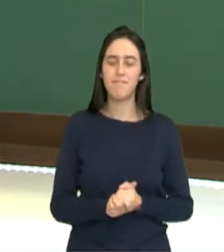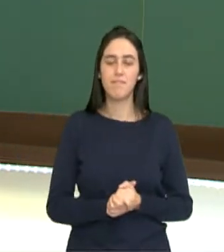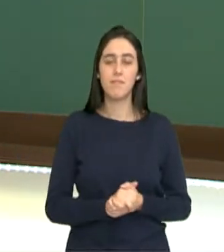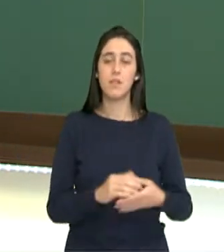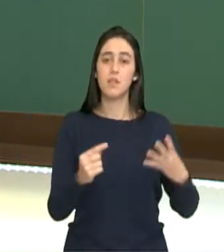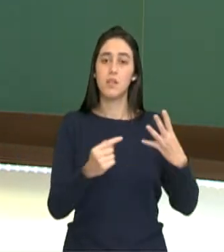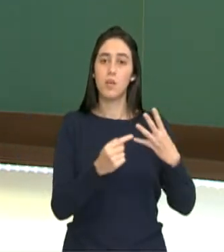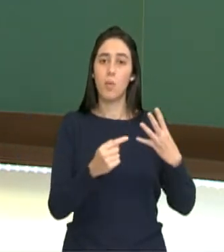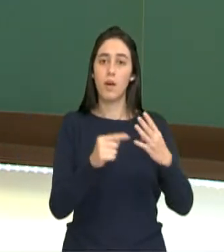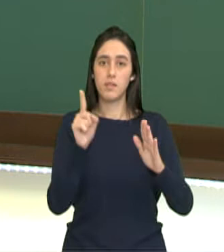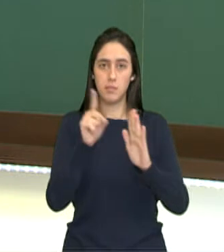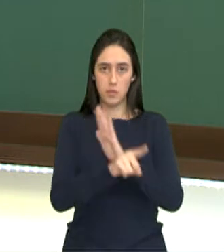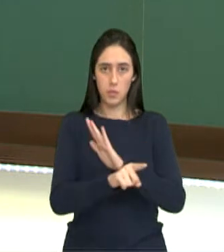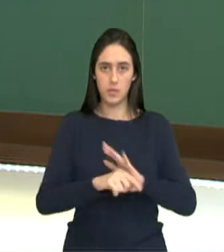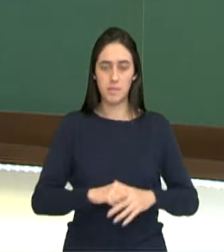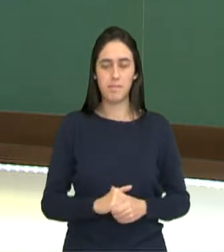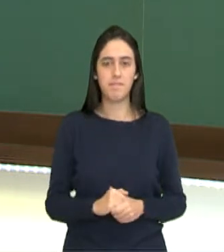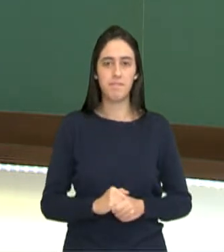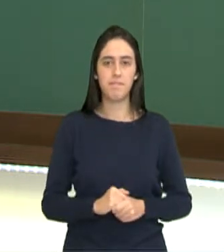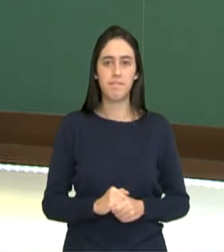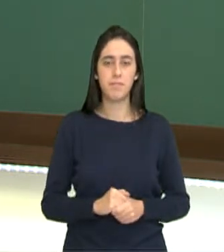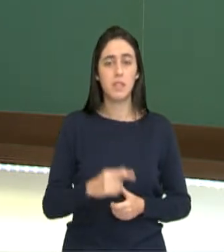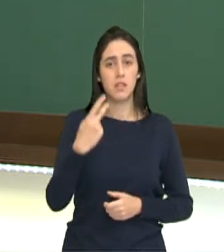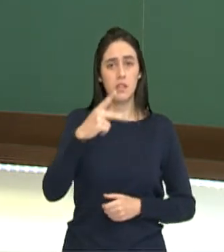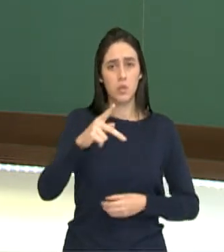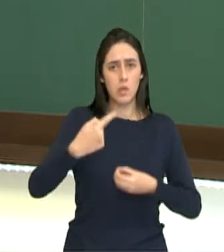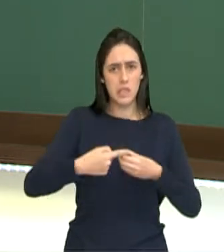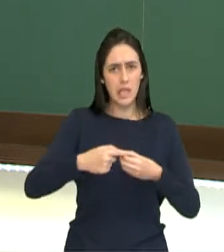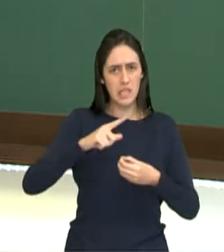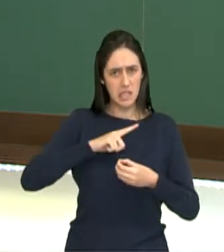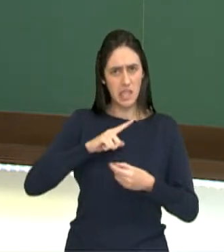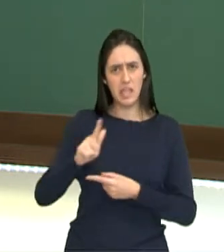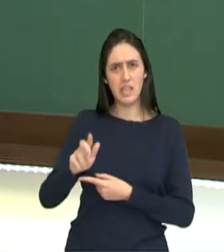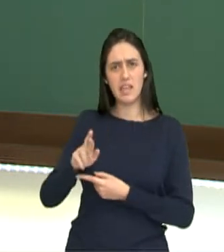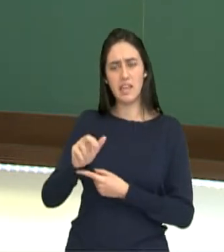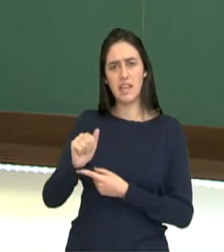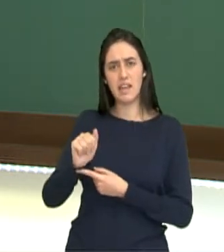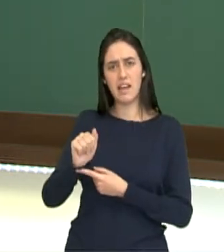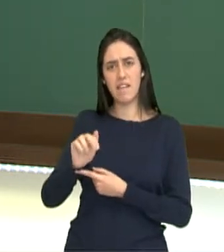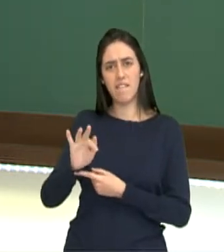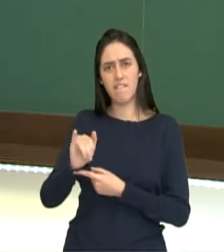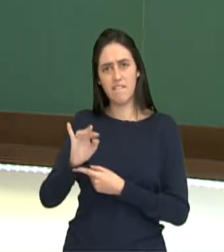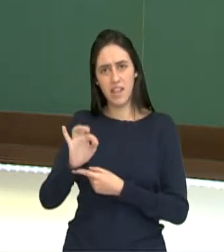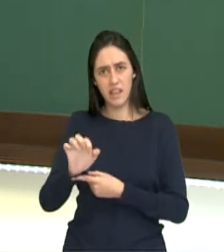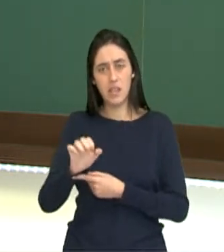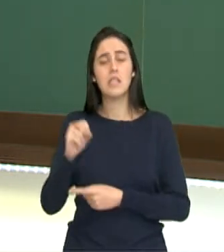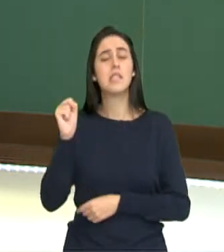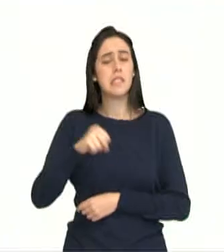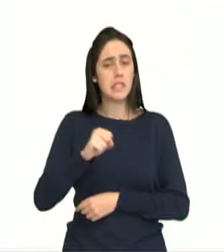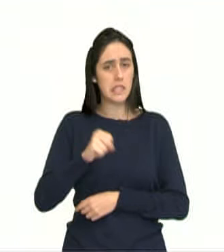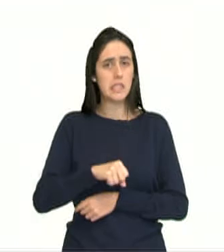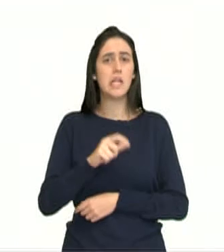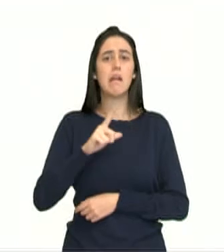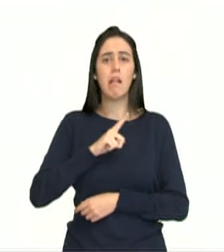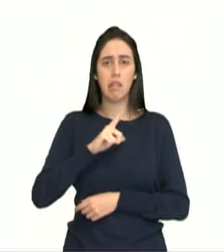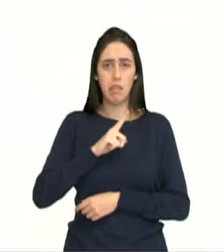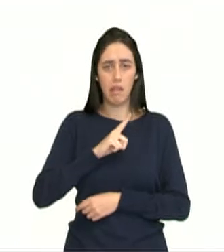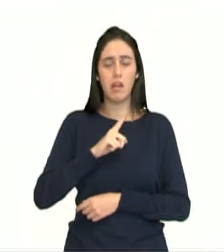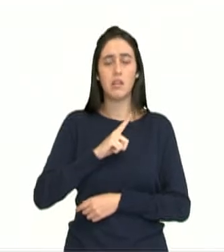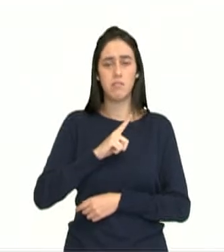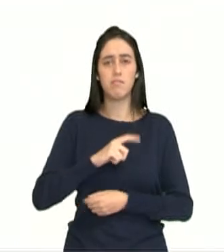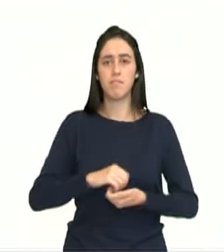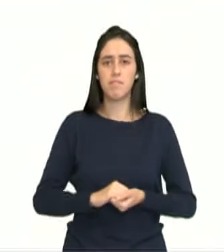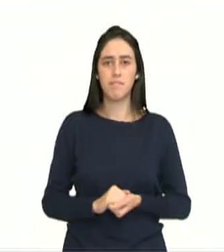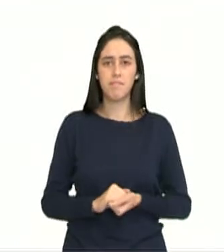graffiti in your city? Caso haja grafite na sua cidade, você vai responder yes, there is, né? Yes, there is, né? Sim, tem grafite